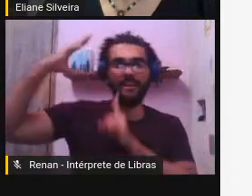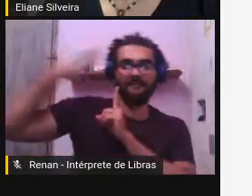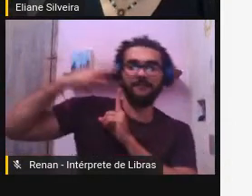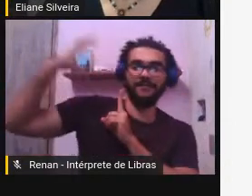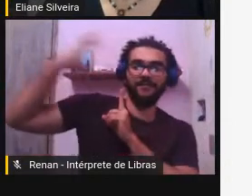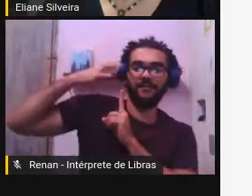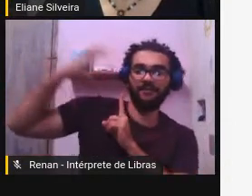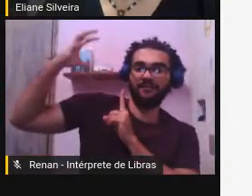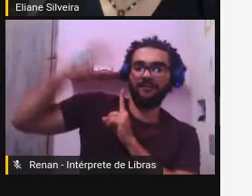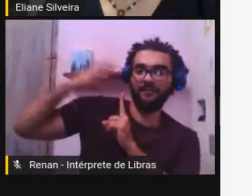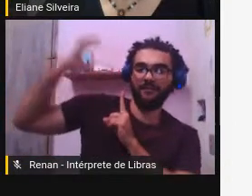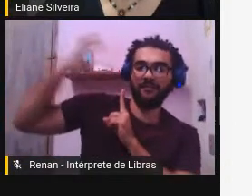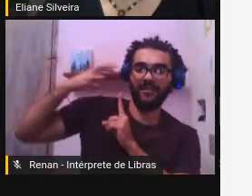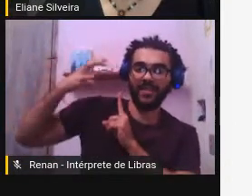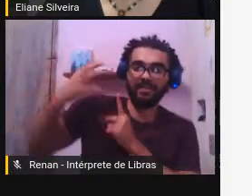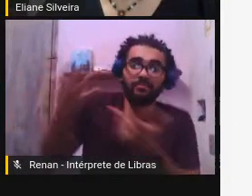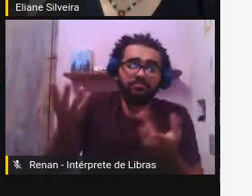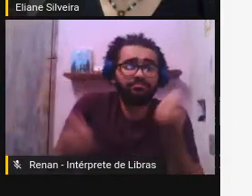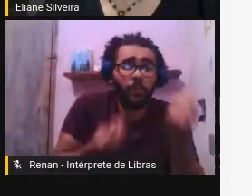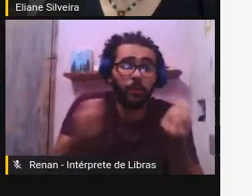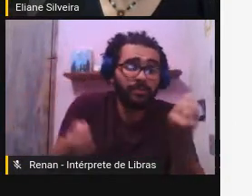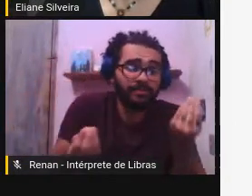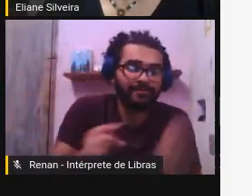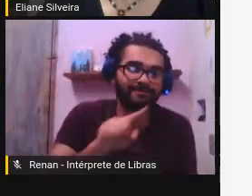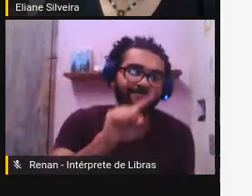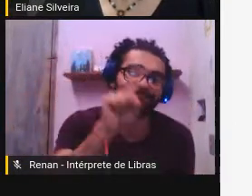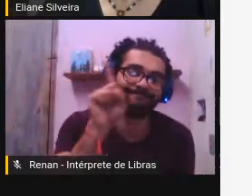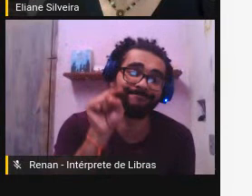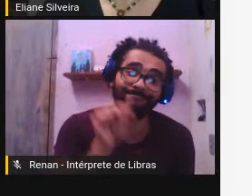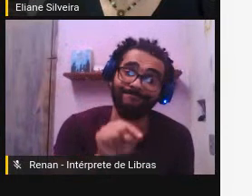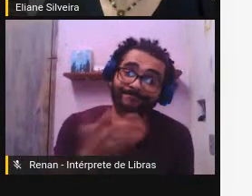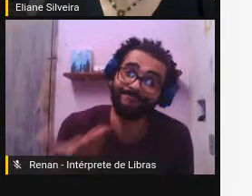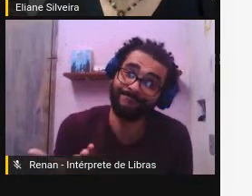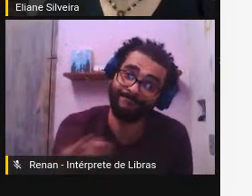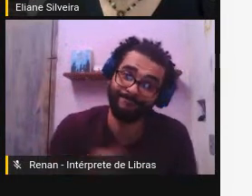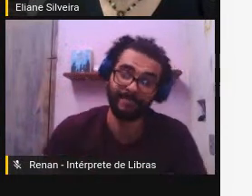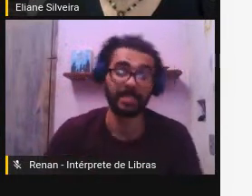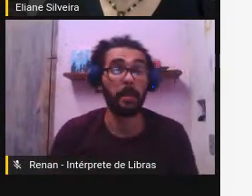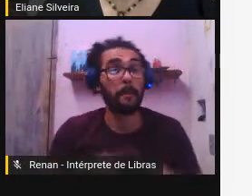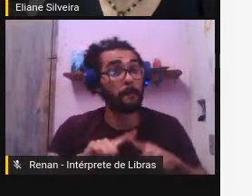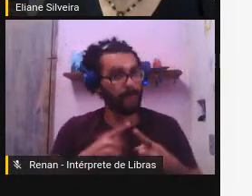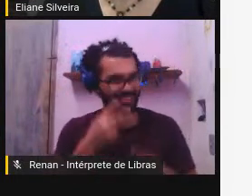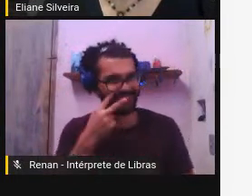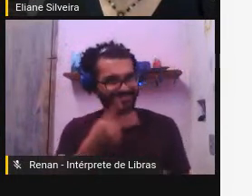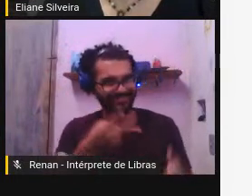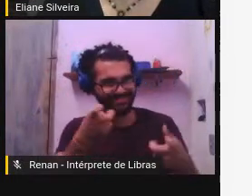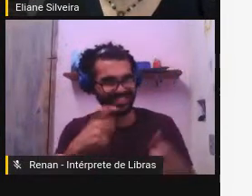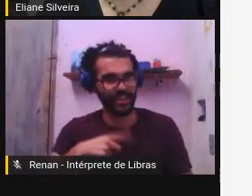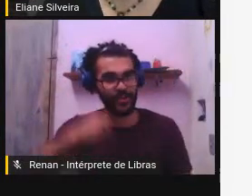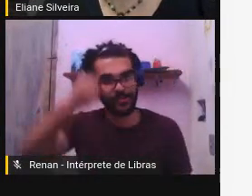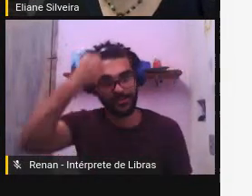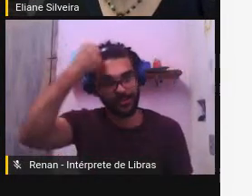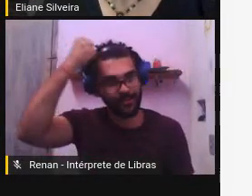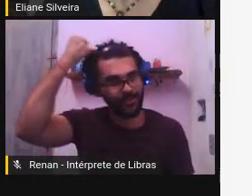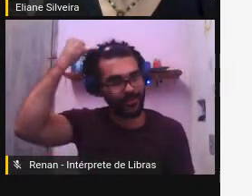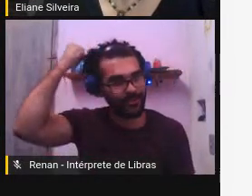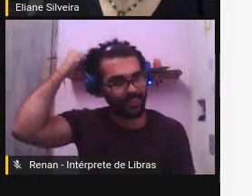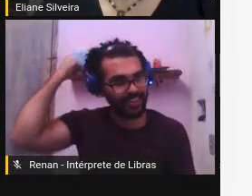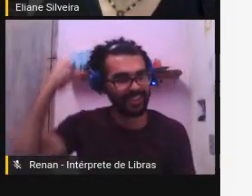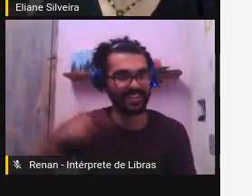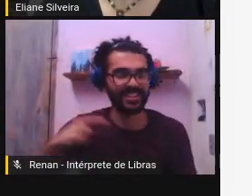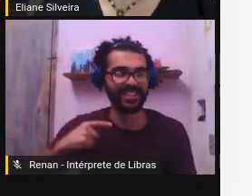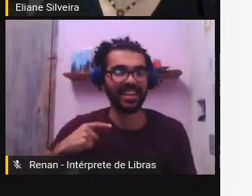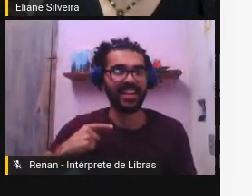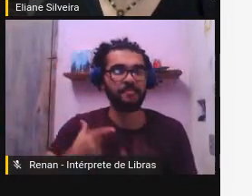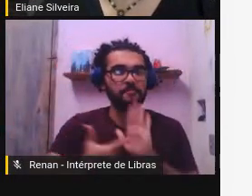Mas o importante talvez seja assinalar o fato de que só se encontra elementos para amparar a sua formação em